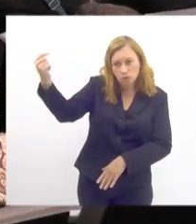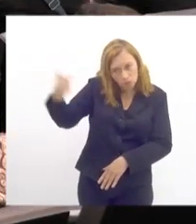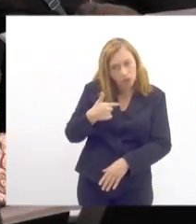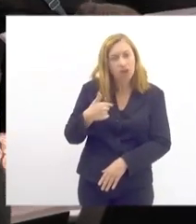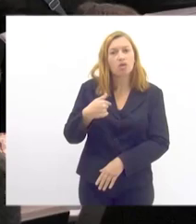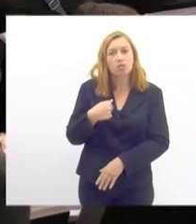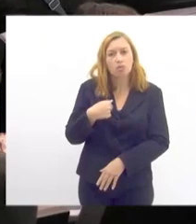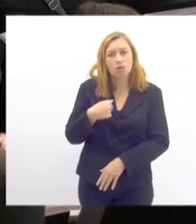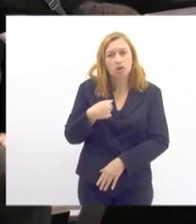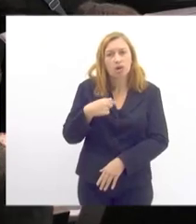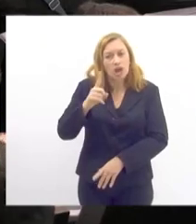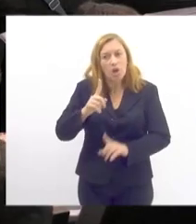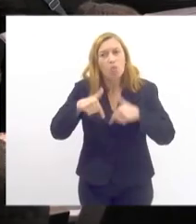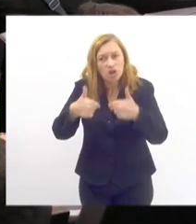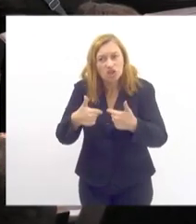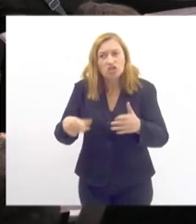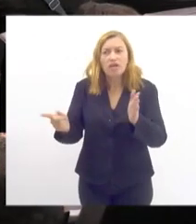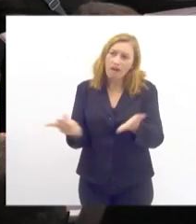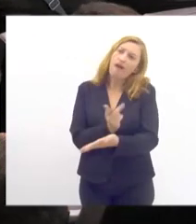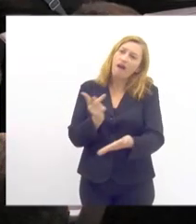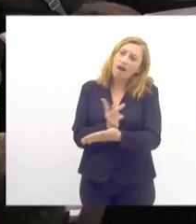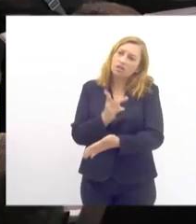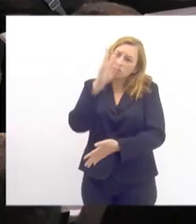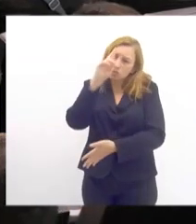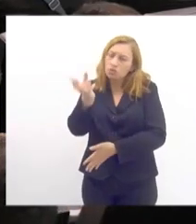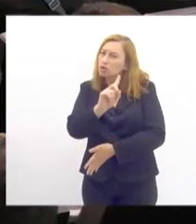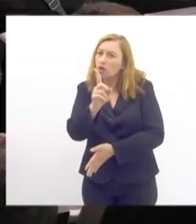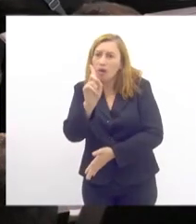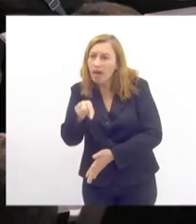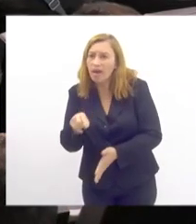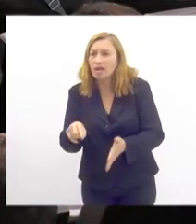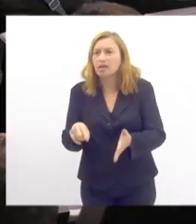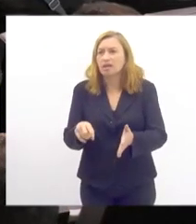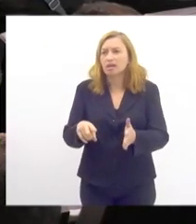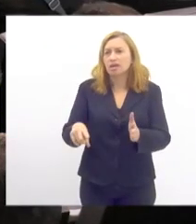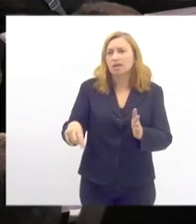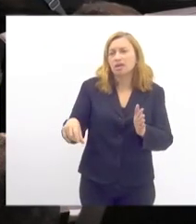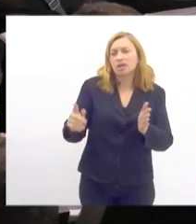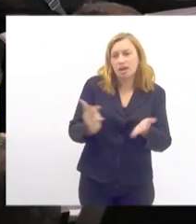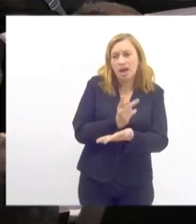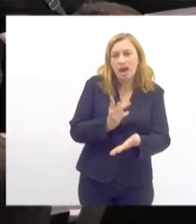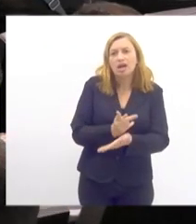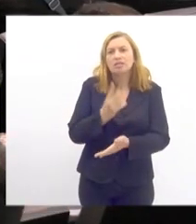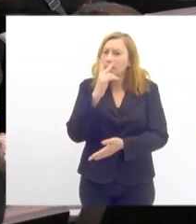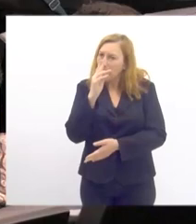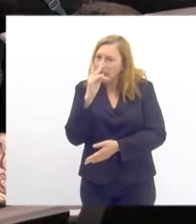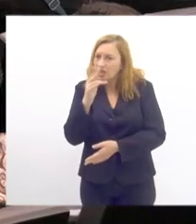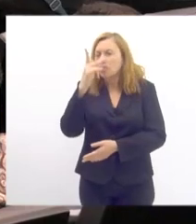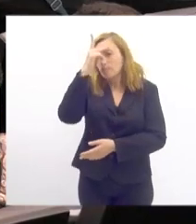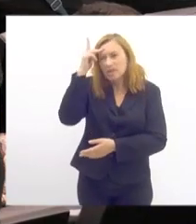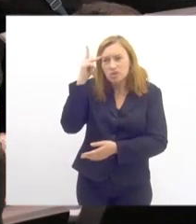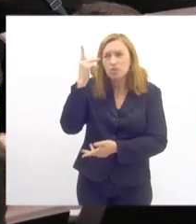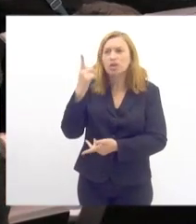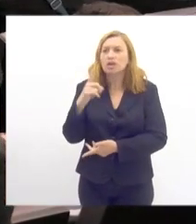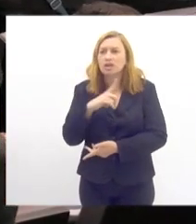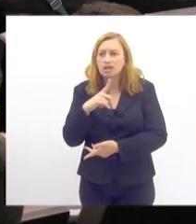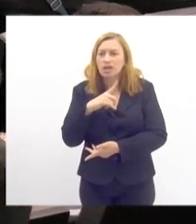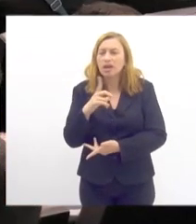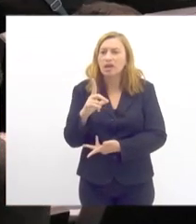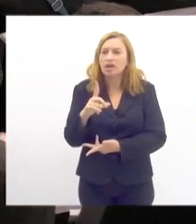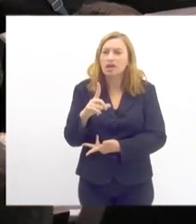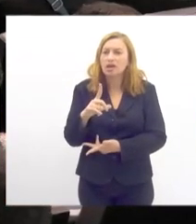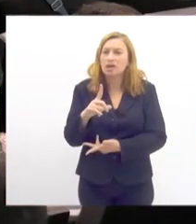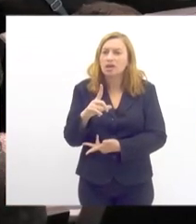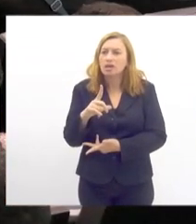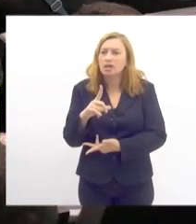que isso é uma atitude injusta. E o senhor não é injusto. O senhor me parece uma pessoa que tenha, pode ter